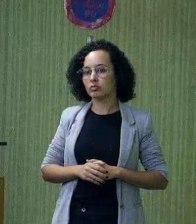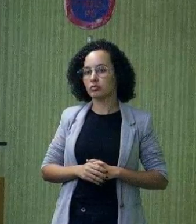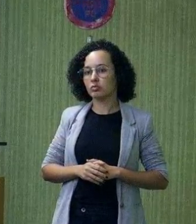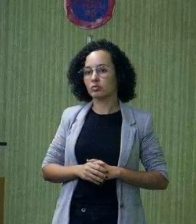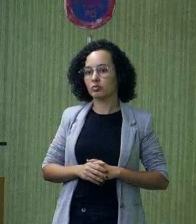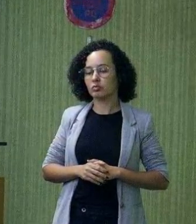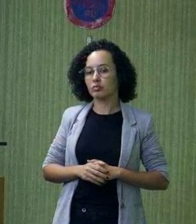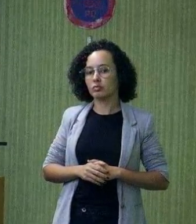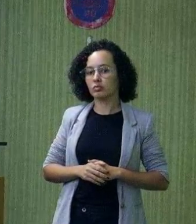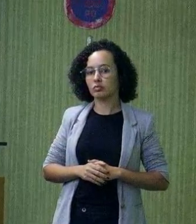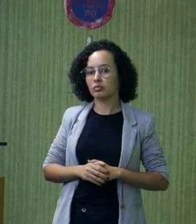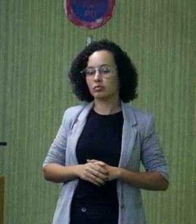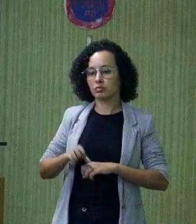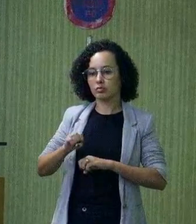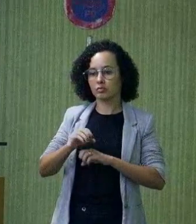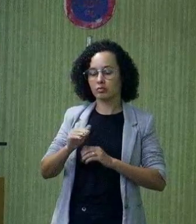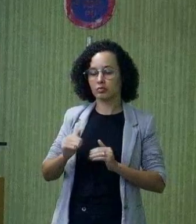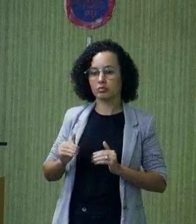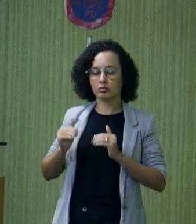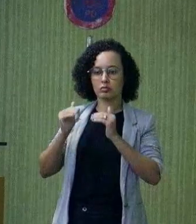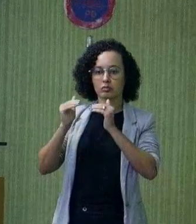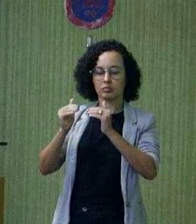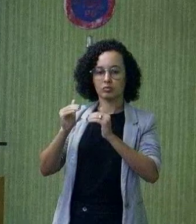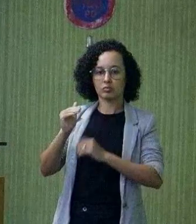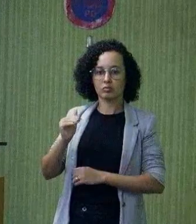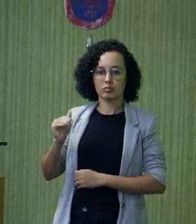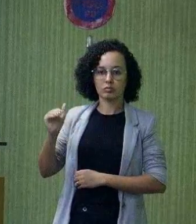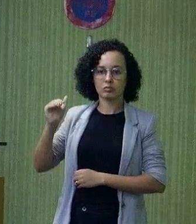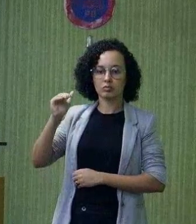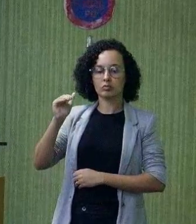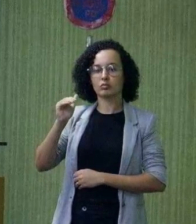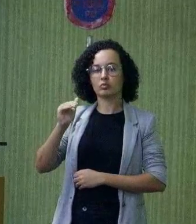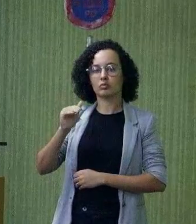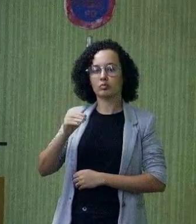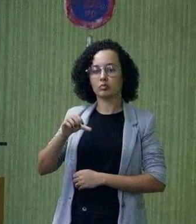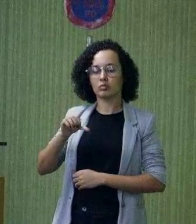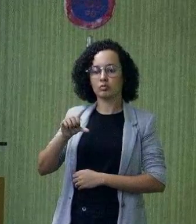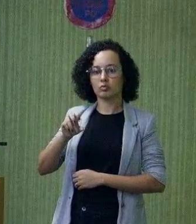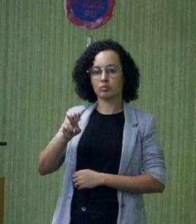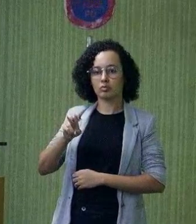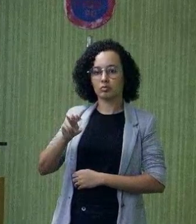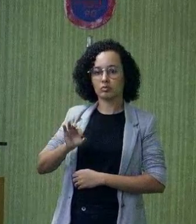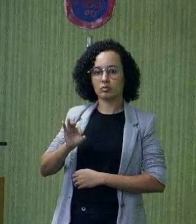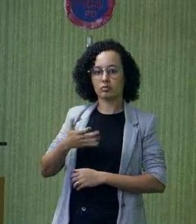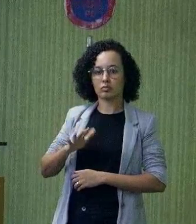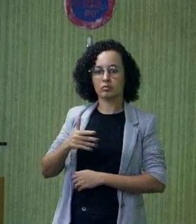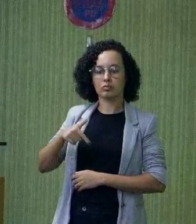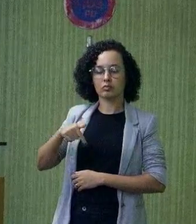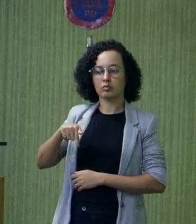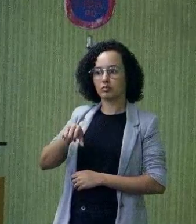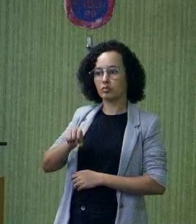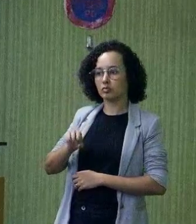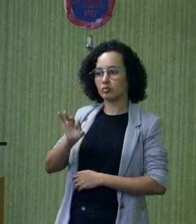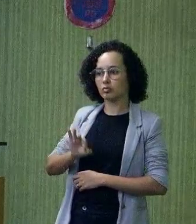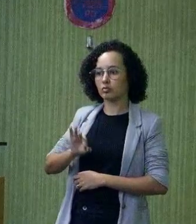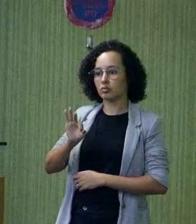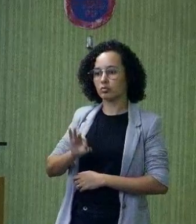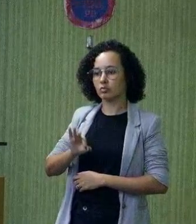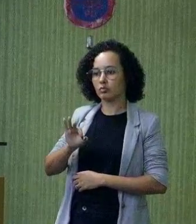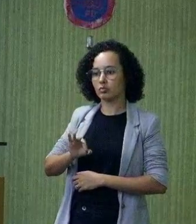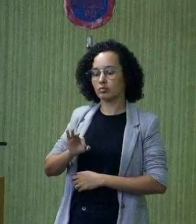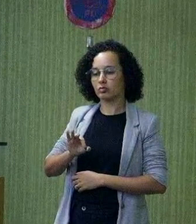educação superior né para 95% sendo pelo menos 70% de doutores no conjunto das